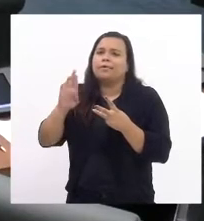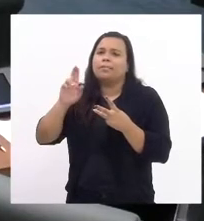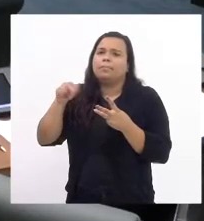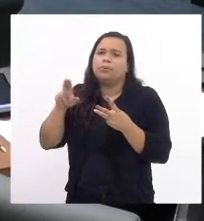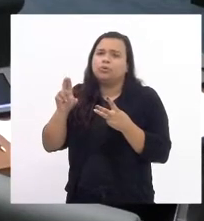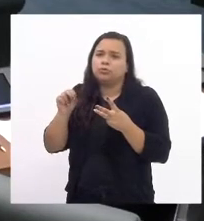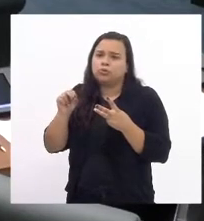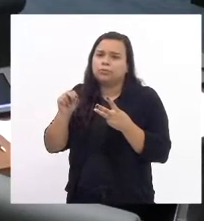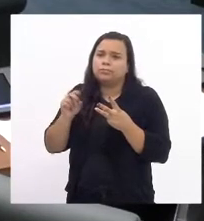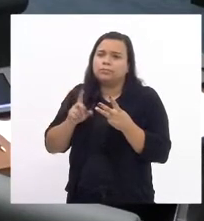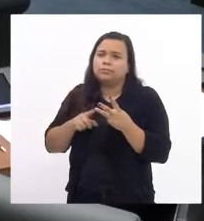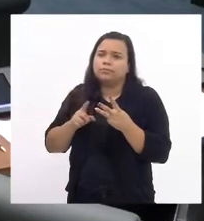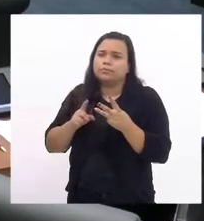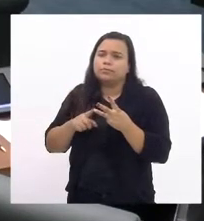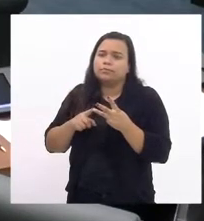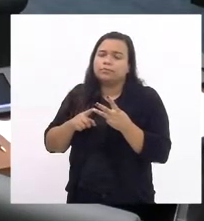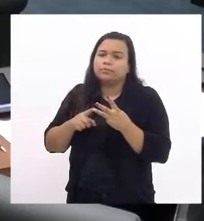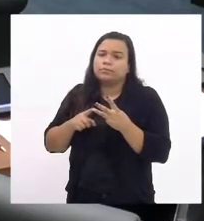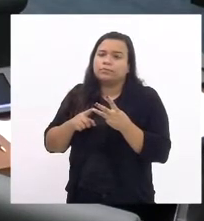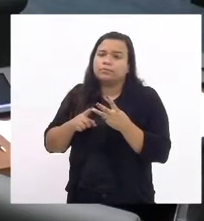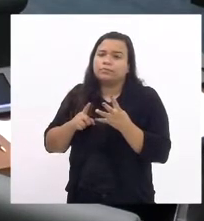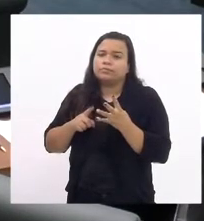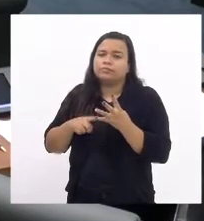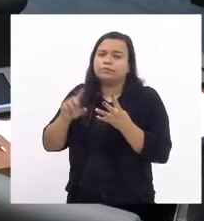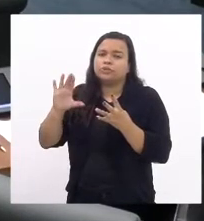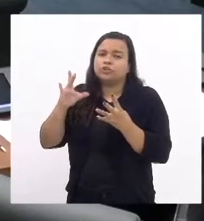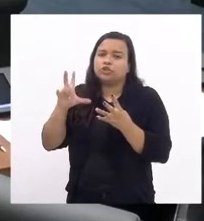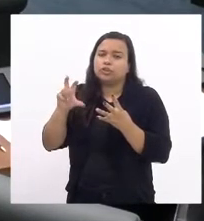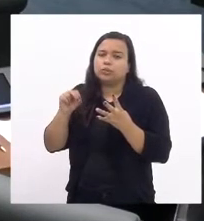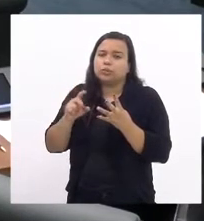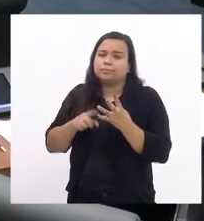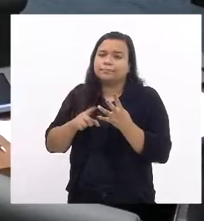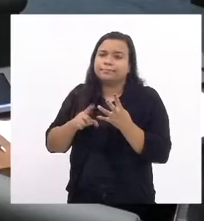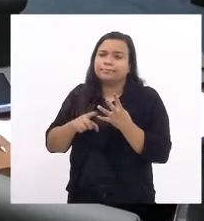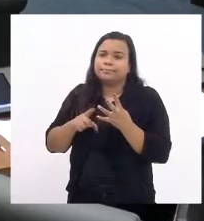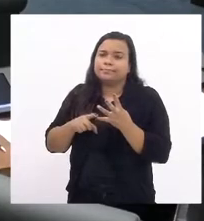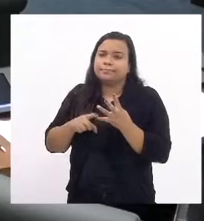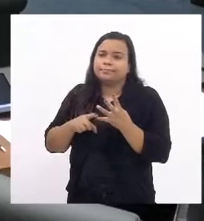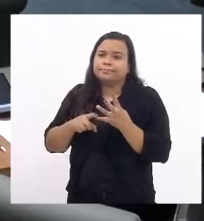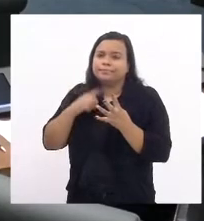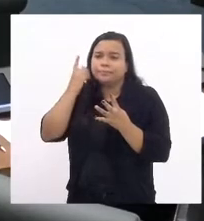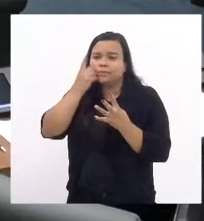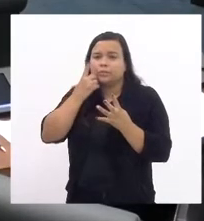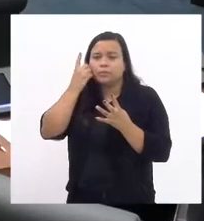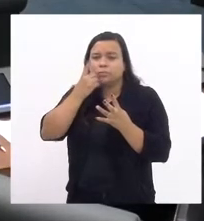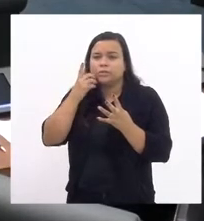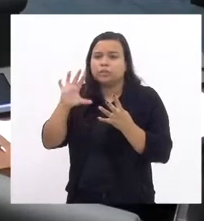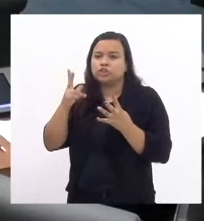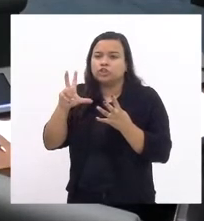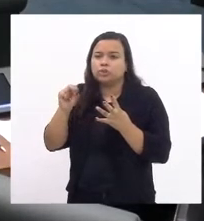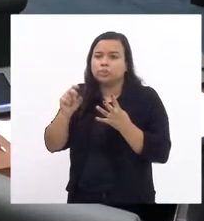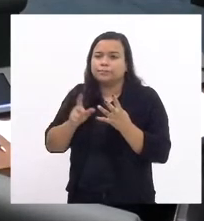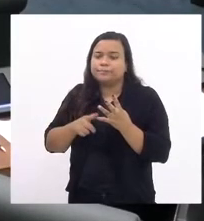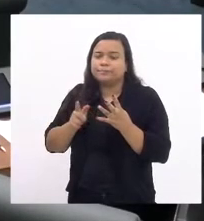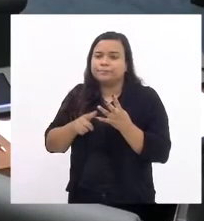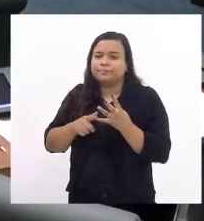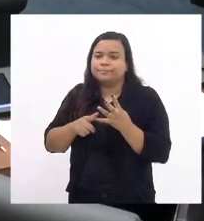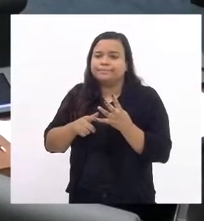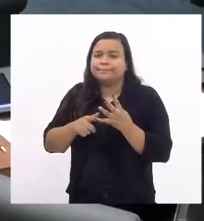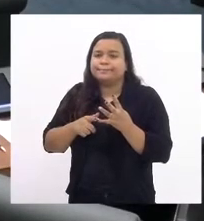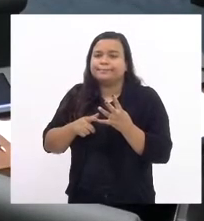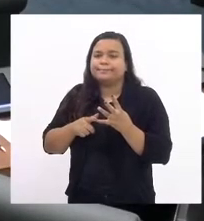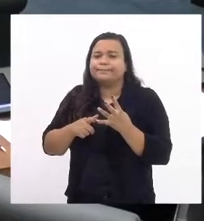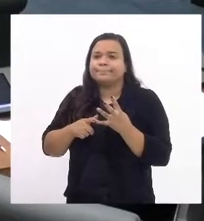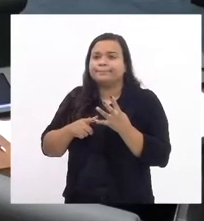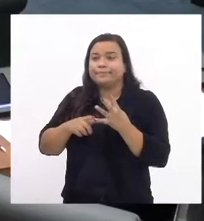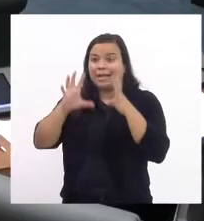Dauaire. Deputado Bruno Dauaire. Deputado Chico Machado. Deputado Chico Machado. Atenção,